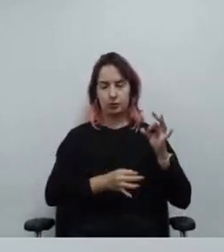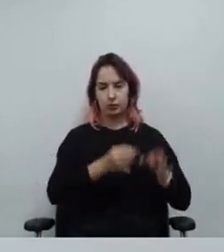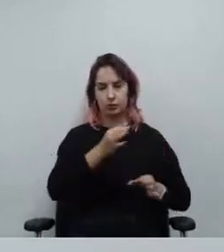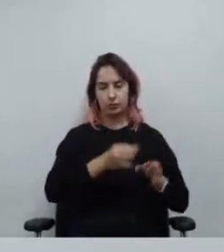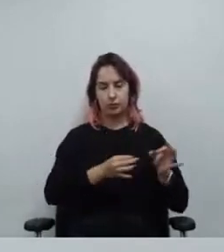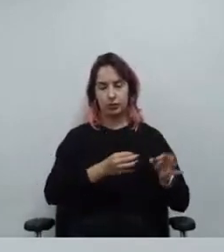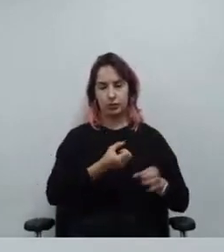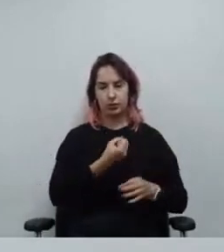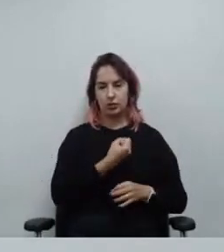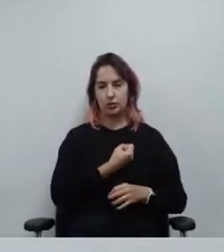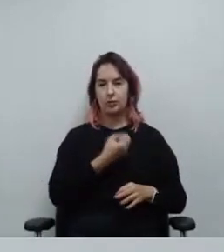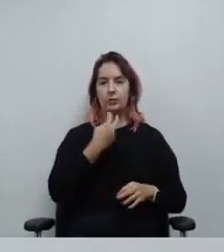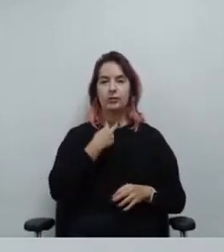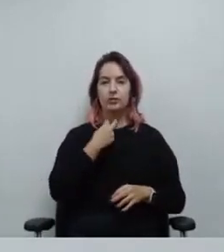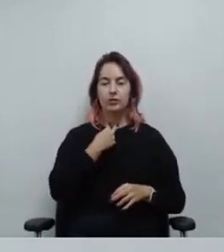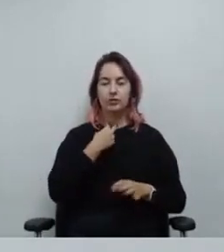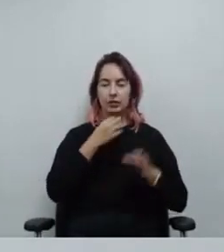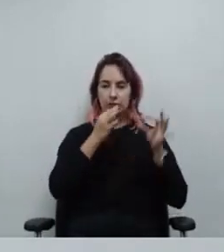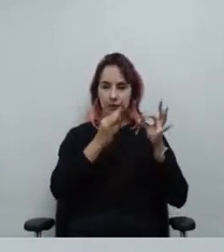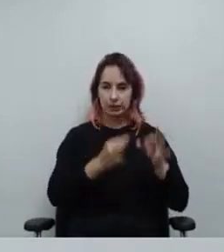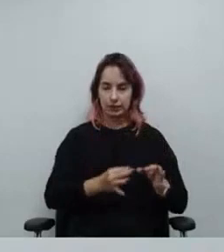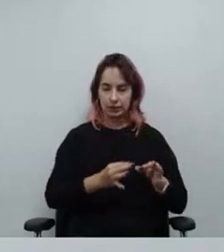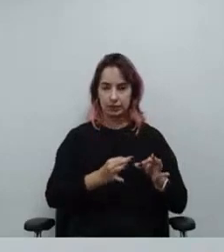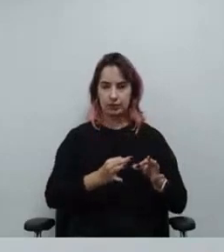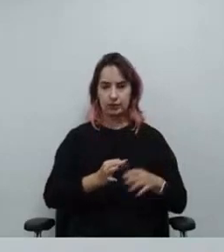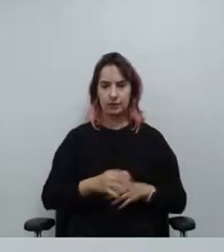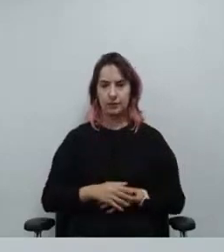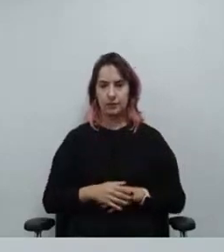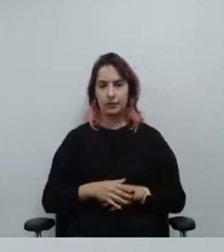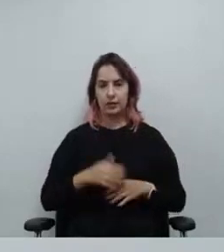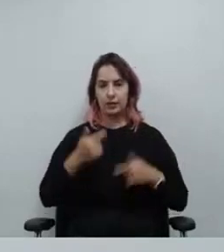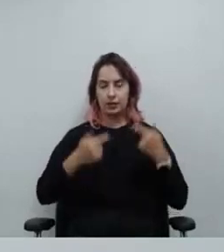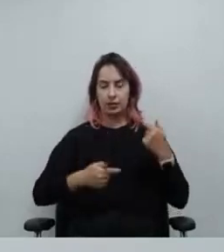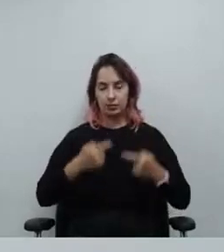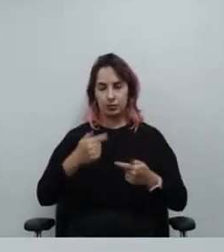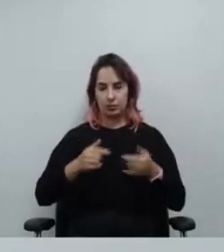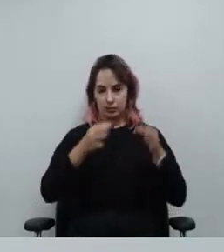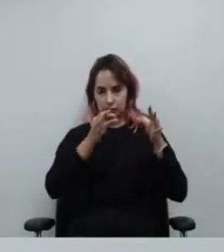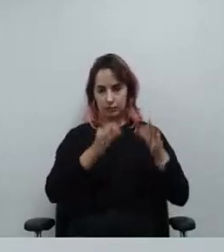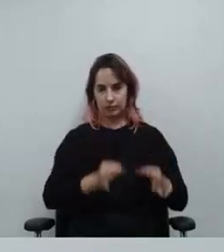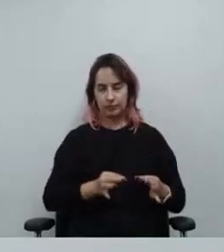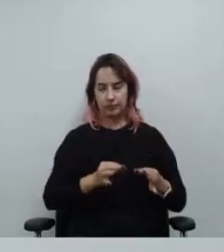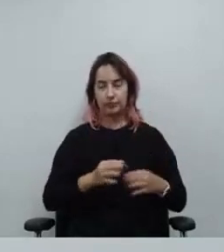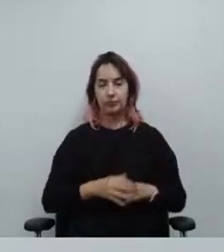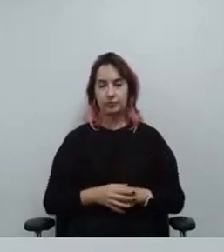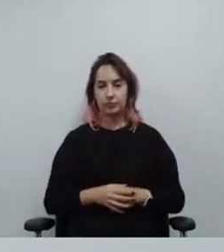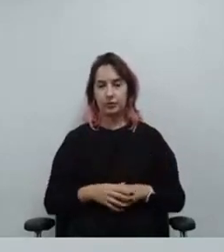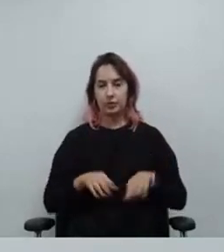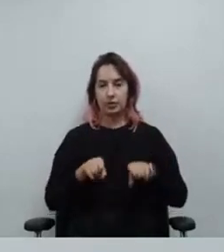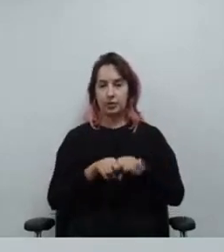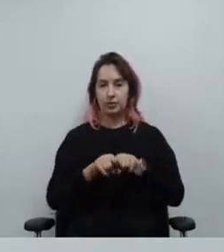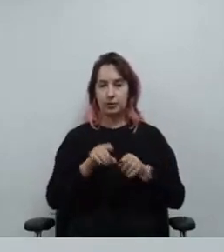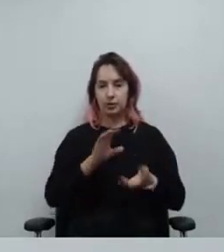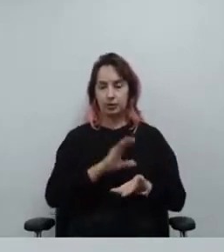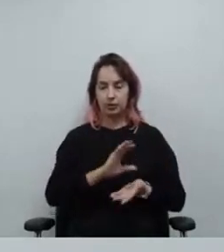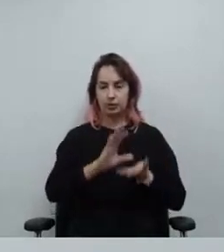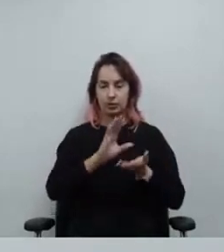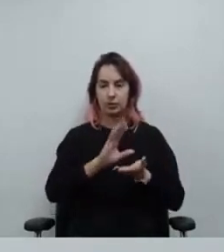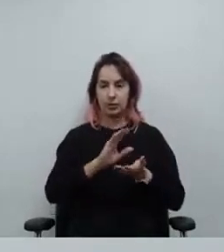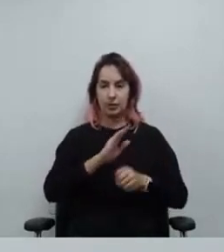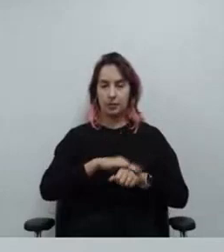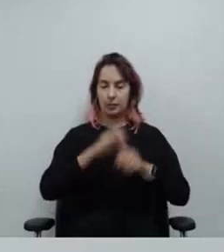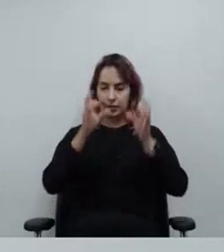o maior número de vagas preenchidas na esteira das políticas afirmativas. E, conselheiros, de forma ainda